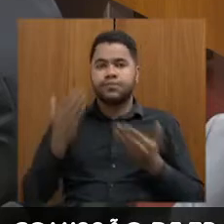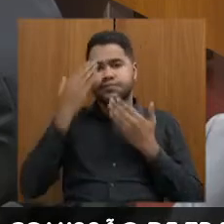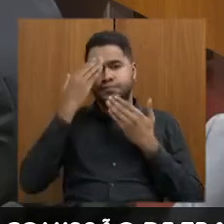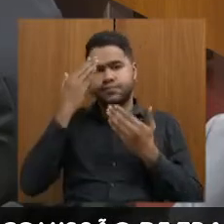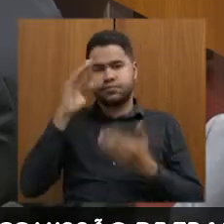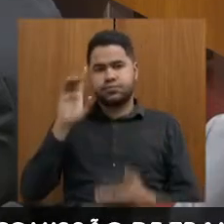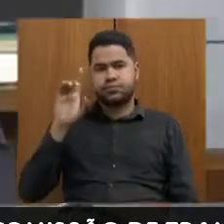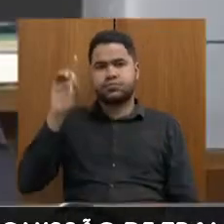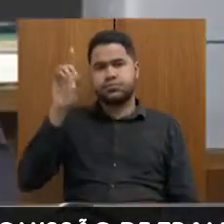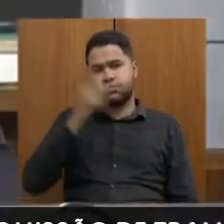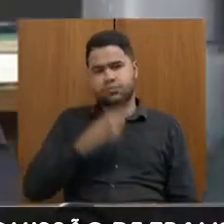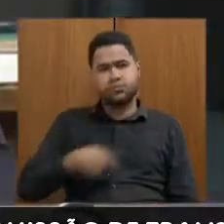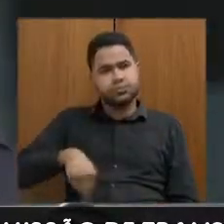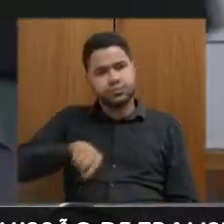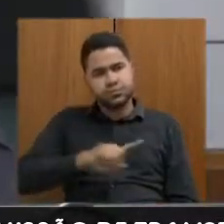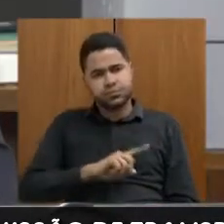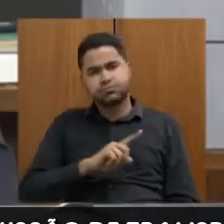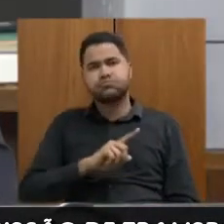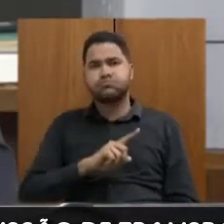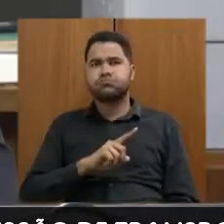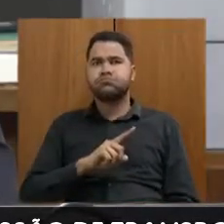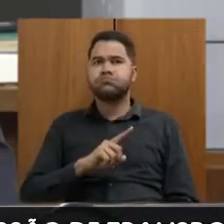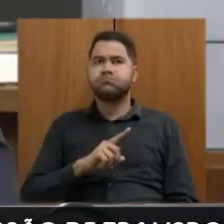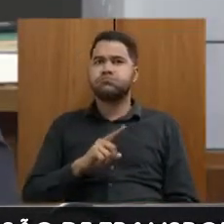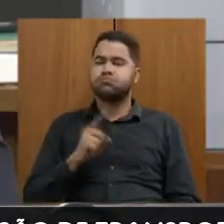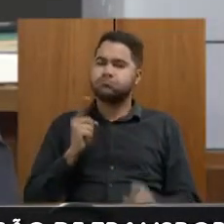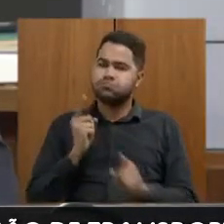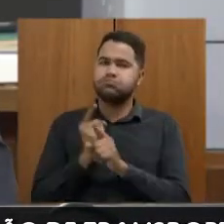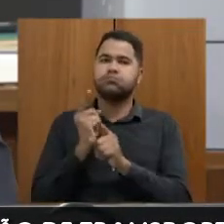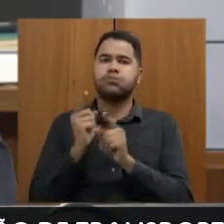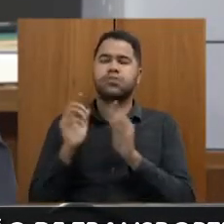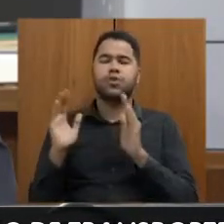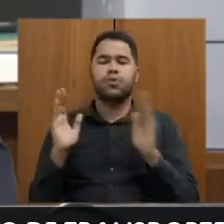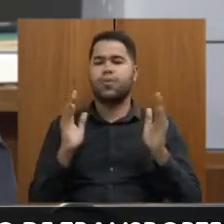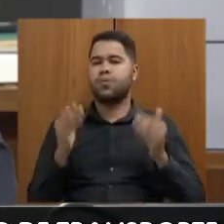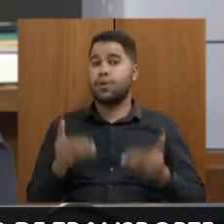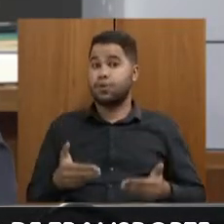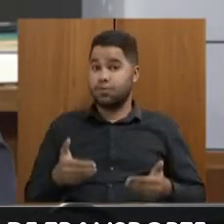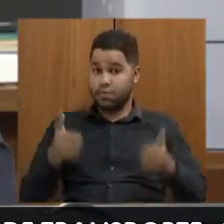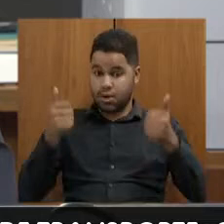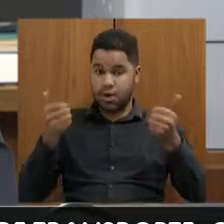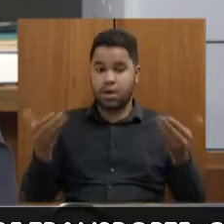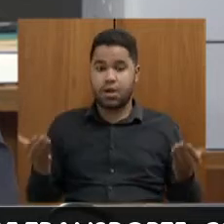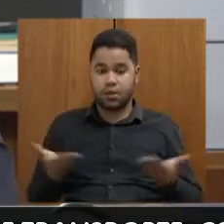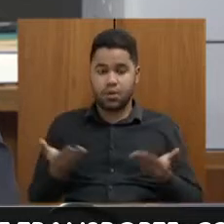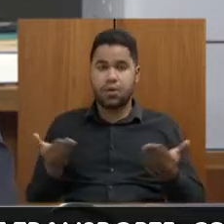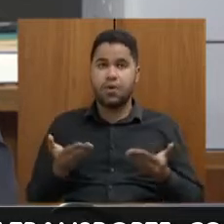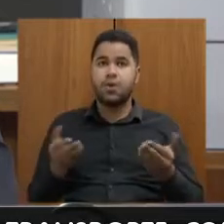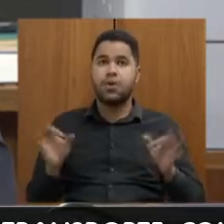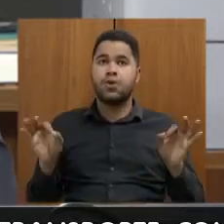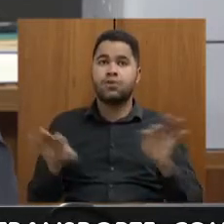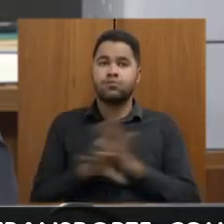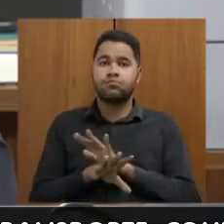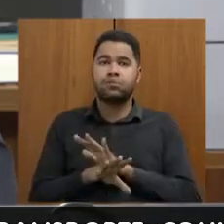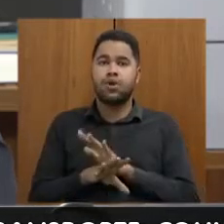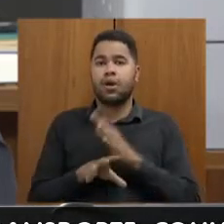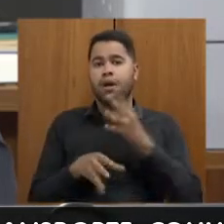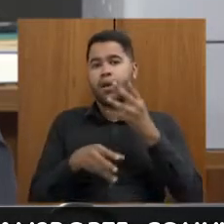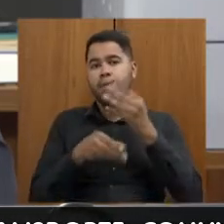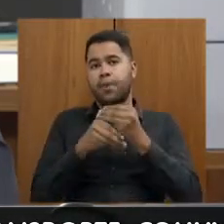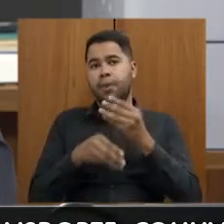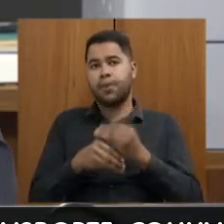a Deus nós nos encontramos no momento muito melhor e eu termino aqui a minhas